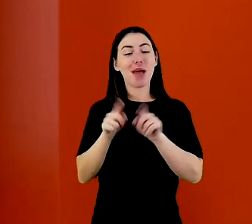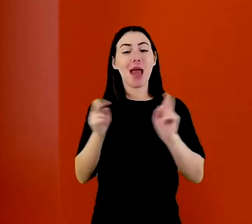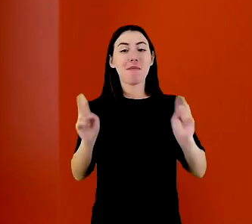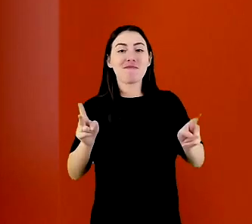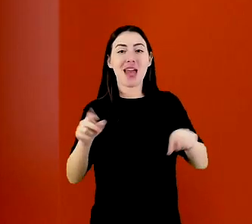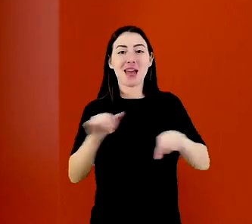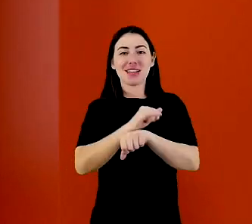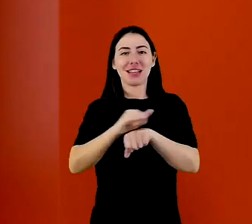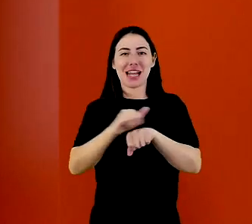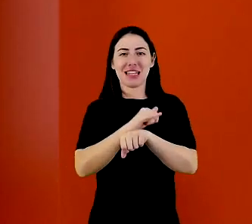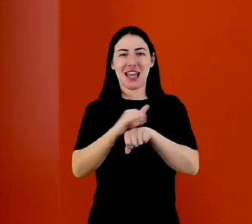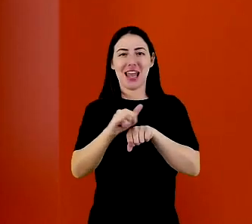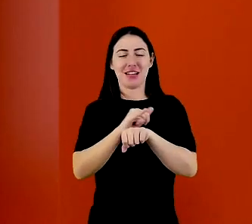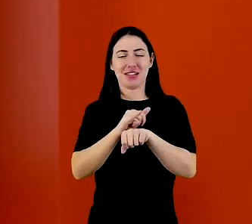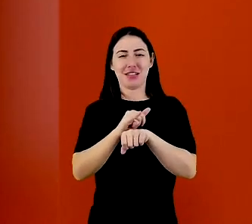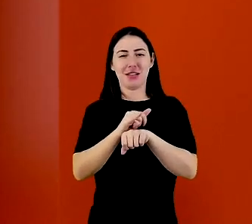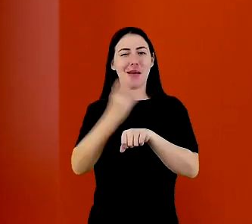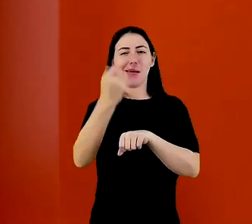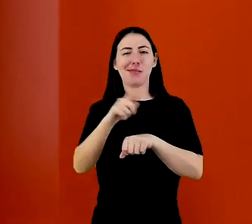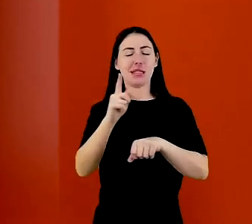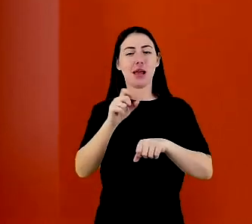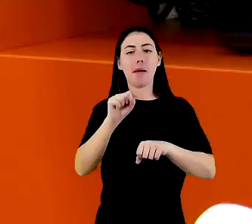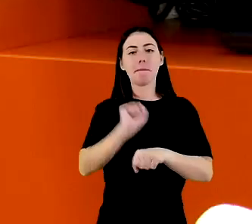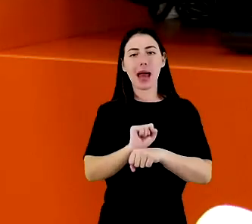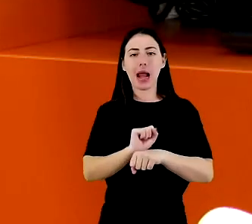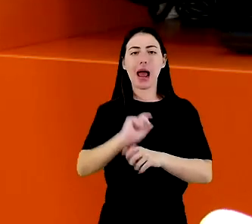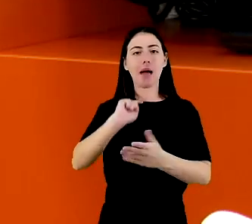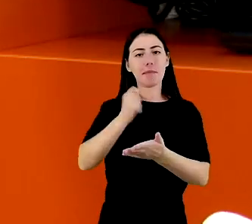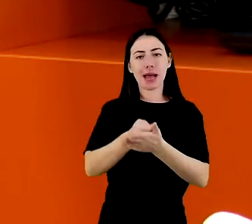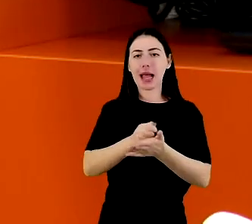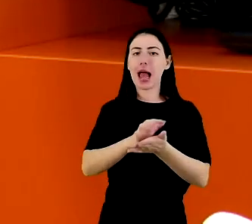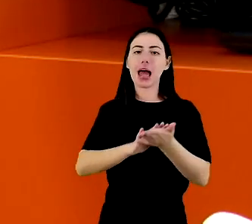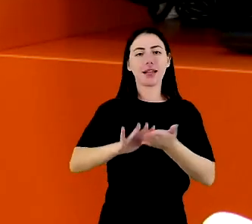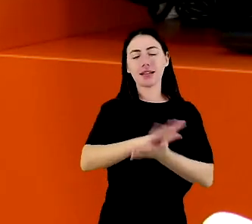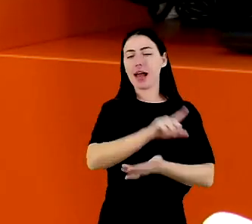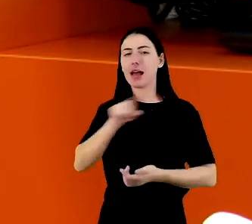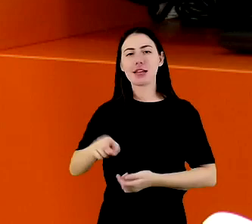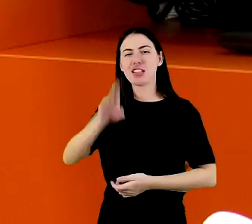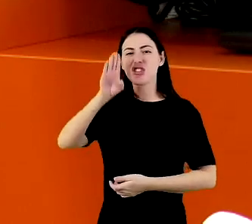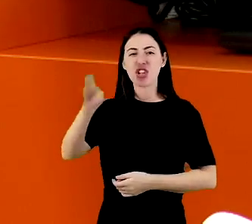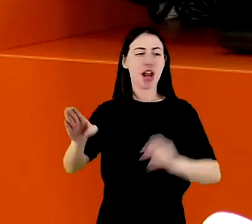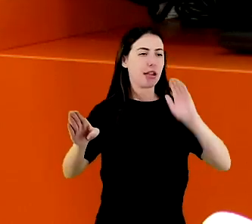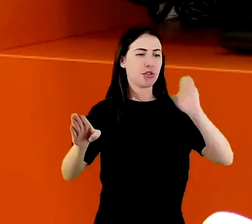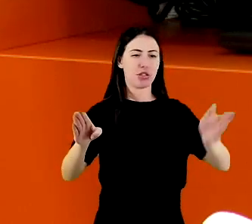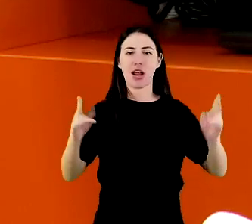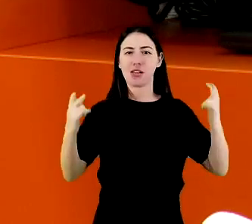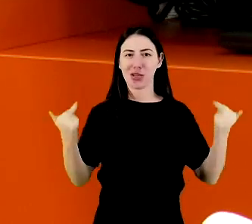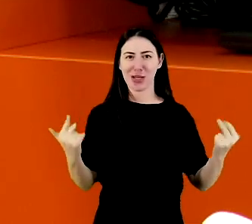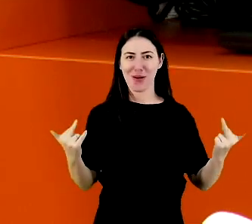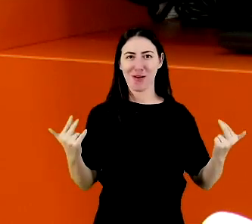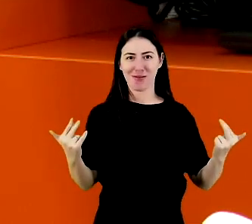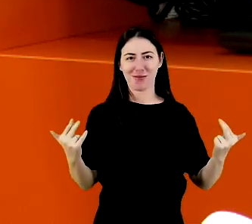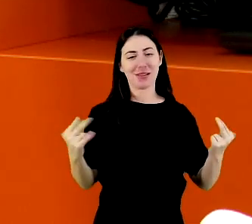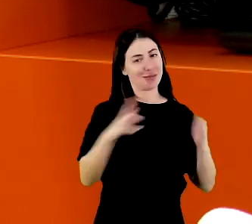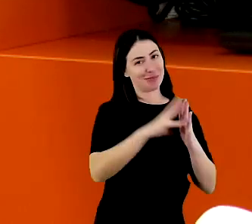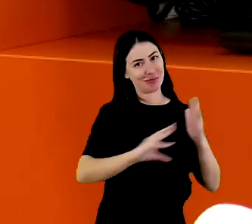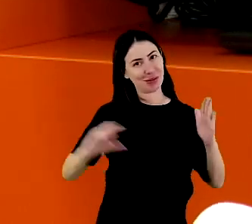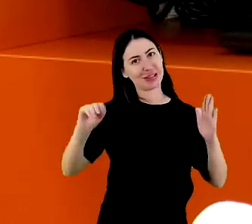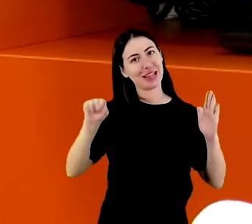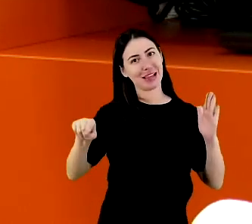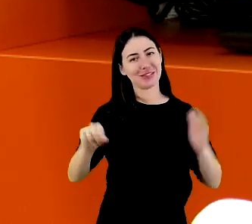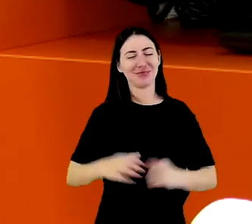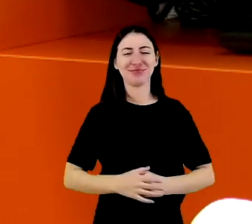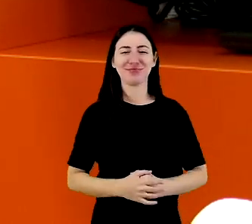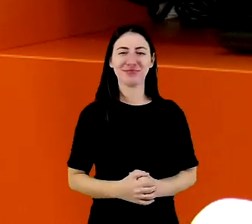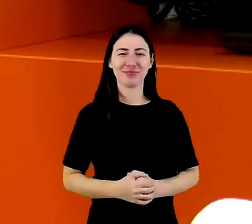pode ajudar para esse relacionamento? Não vale. Não, porque o Rafael Russo é do nosso time.